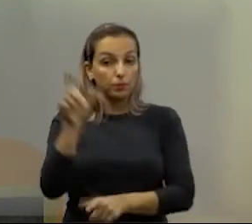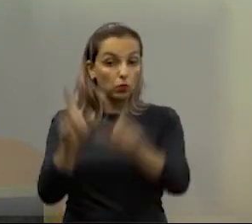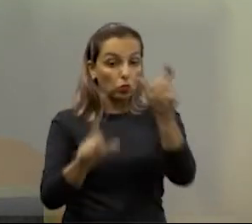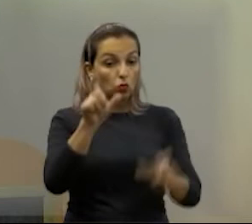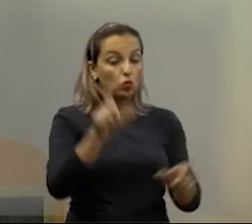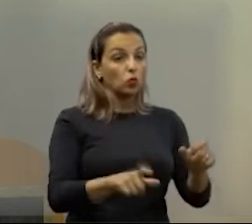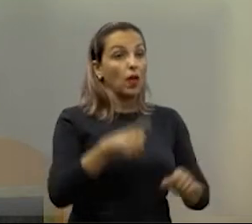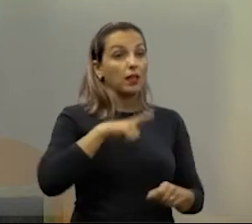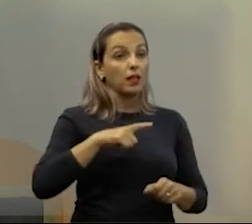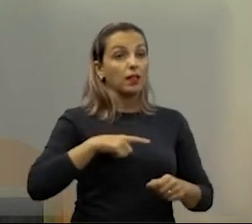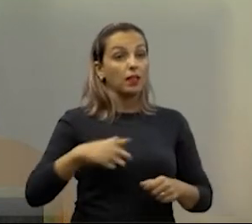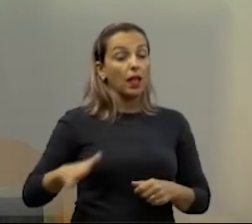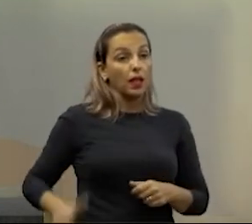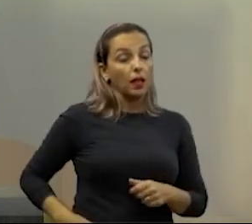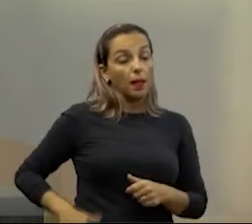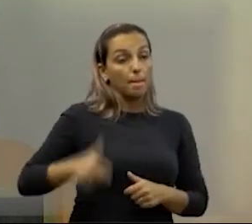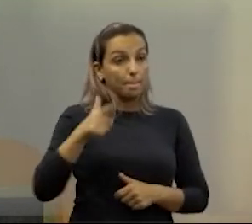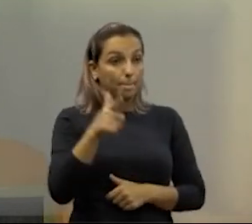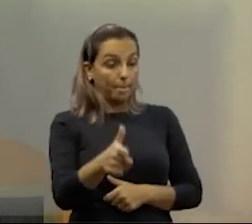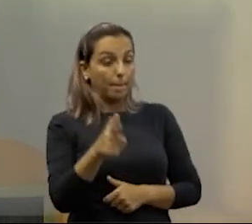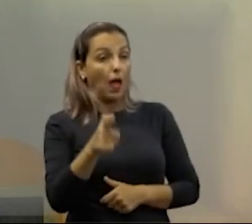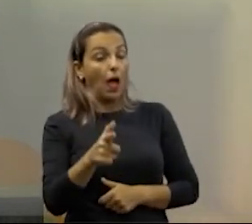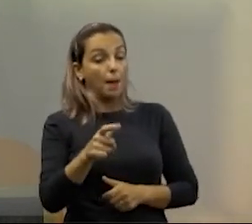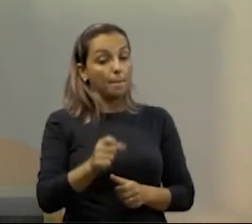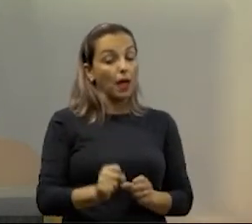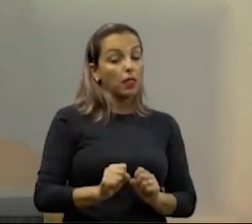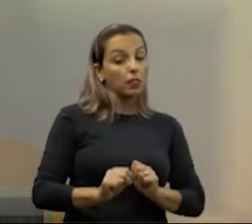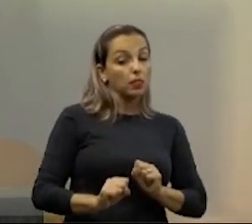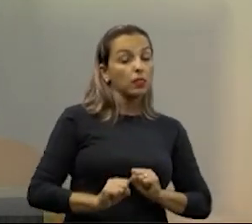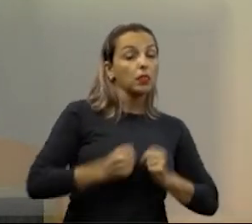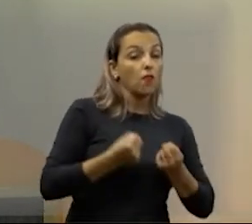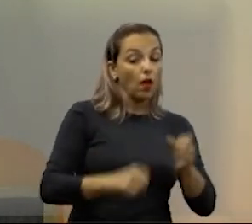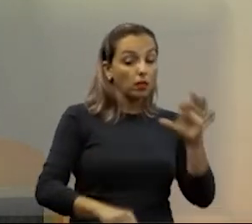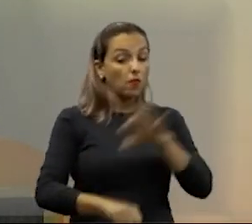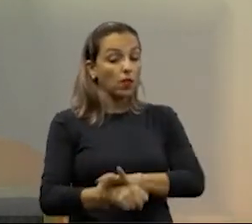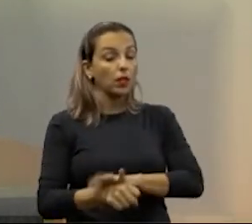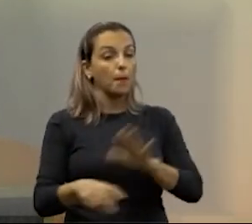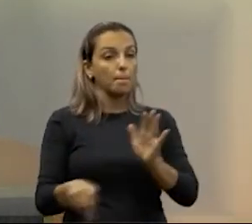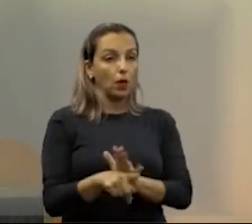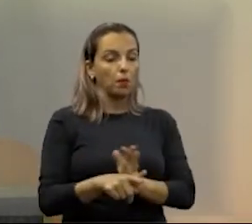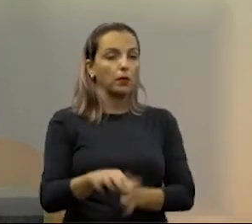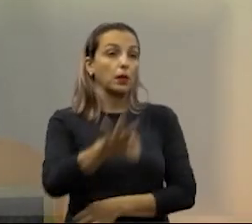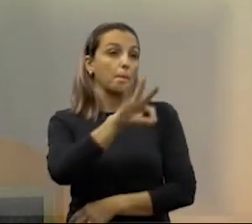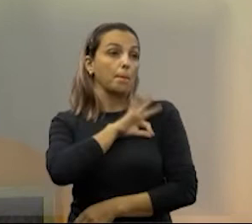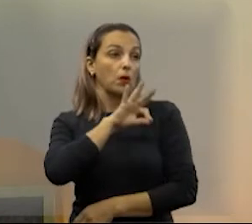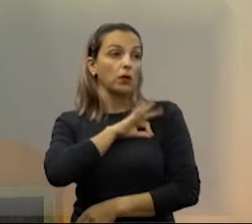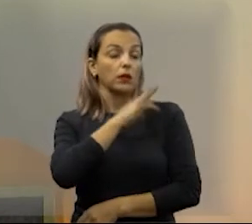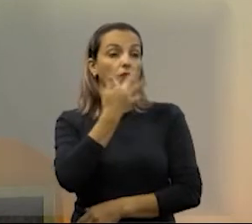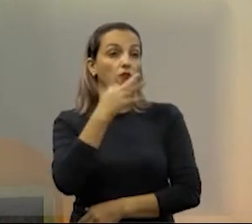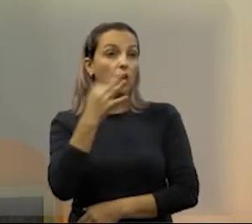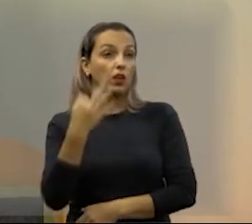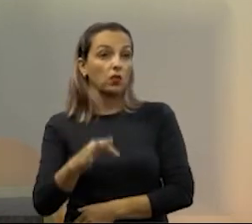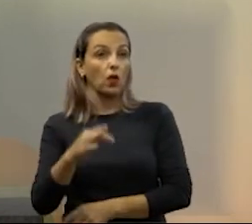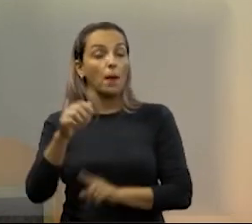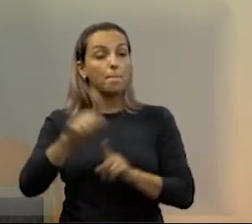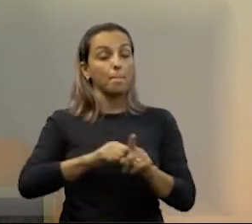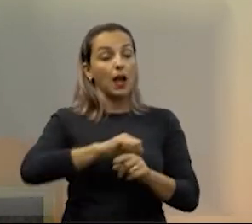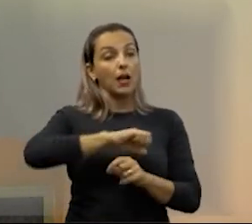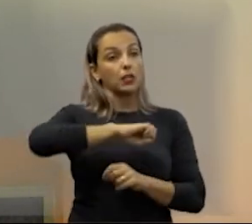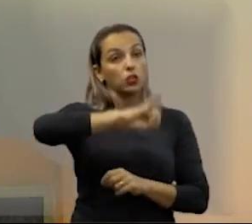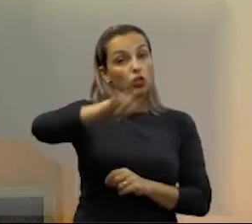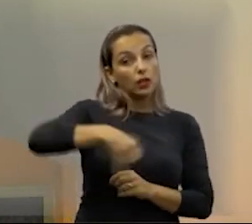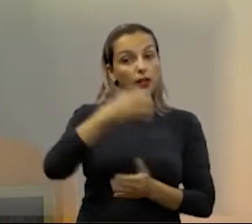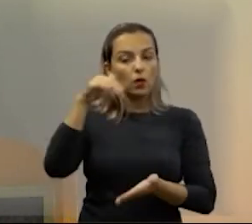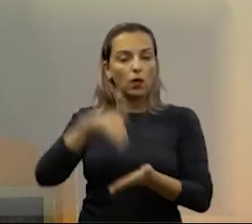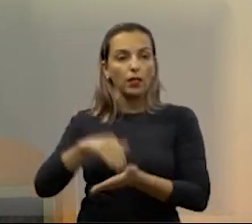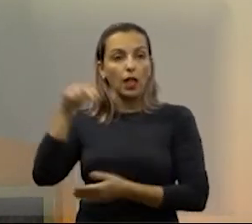bem tenha uma arma para se defender. A Polícia Federal registrou de janeiro a novembro de 2021 a